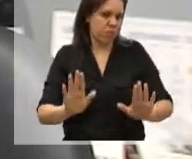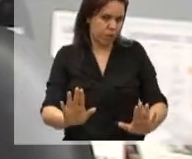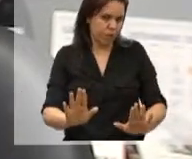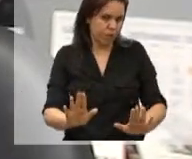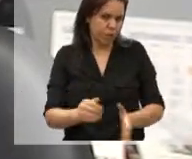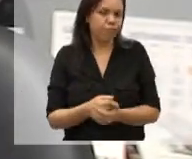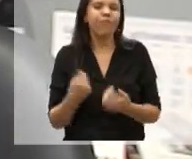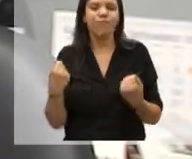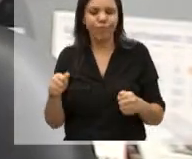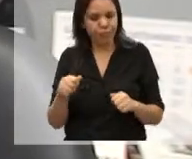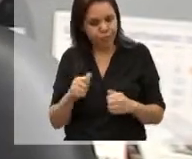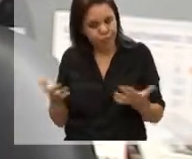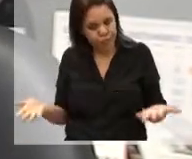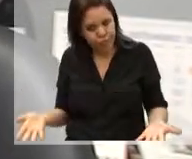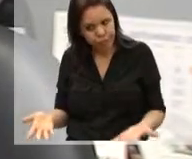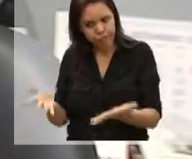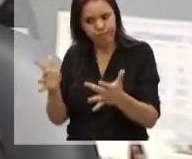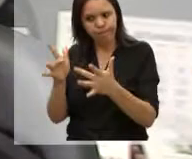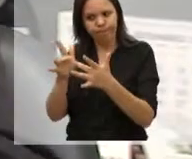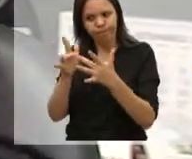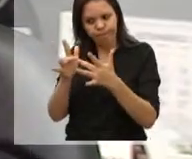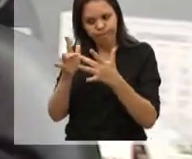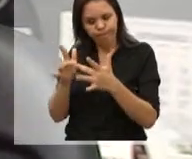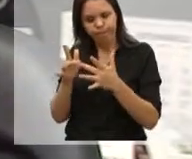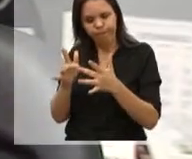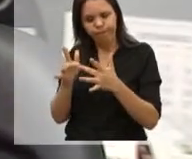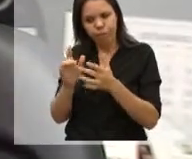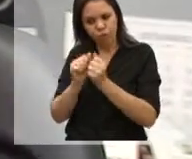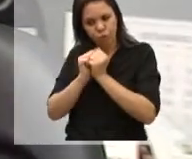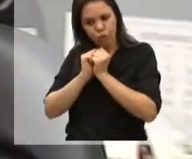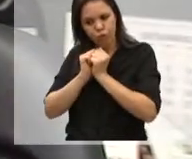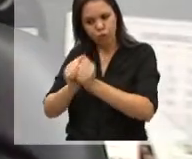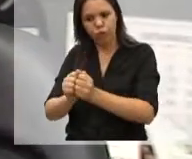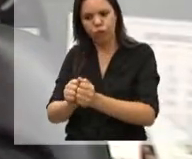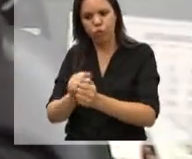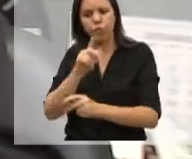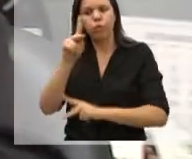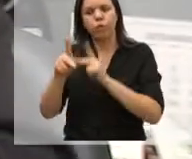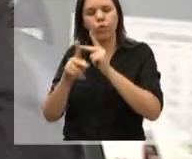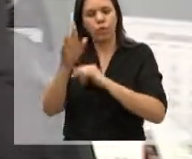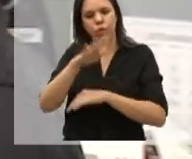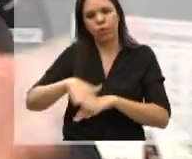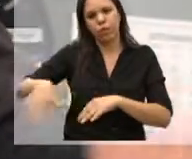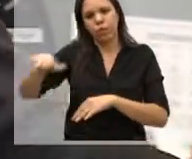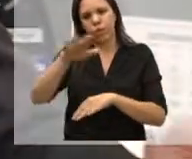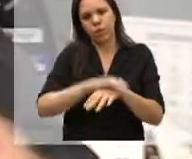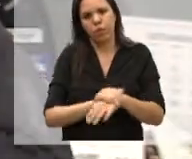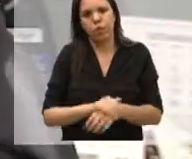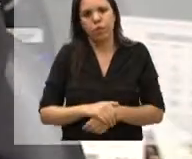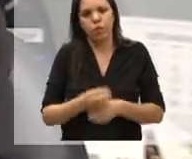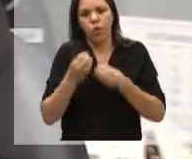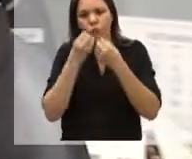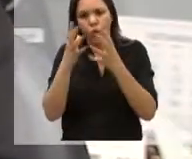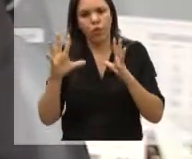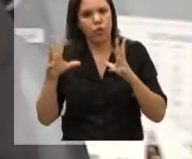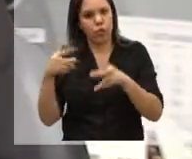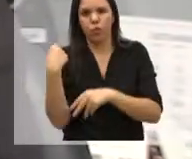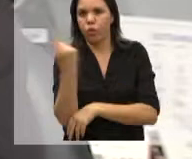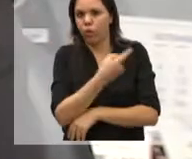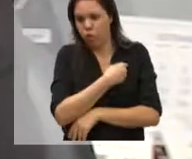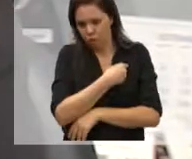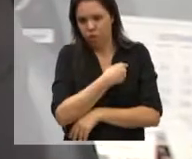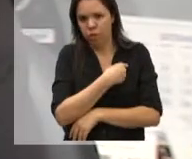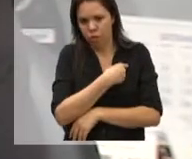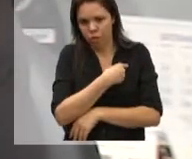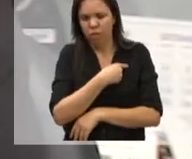que tocar ali a mão, a ferida daquelas pessoas. Eu vejo que as pessoas, quando eu digo as pessoas, eu digo todos nós, somos